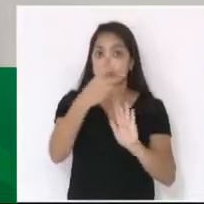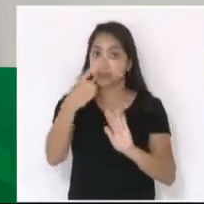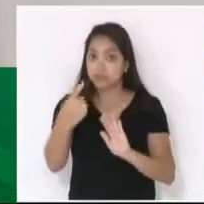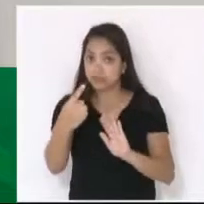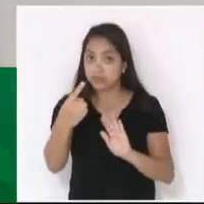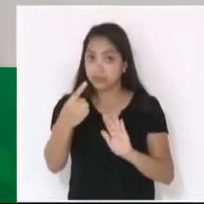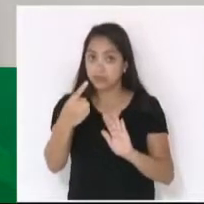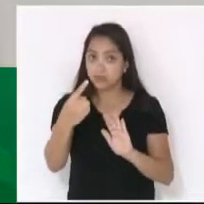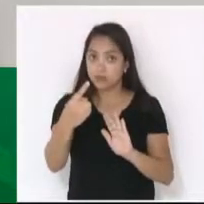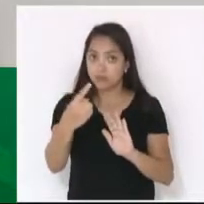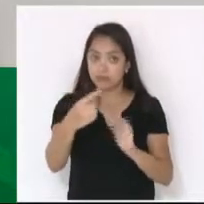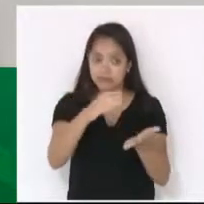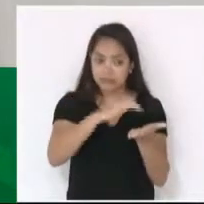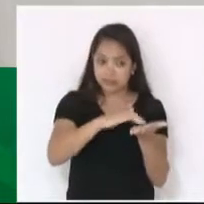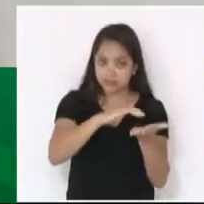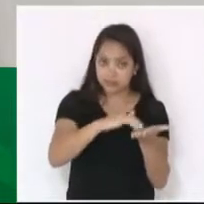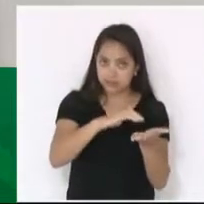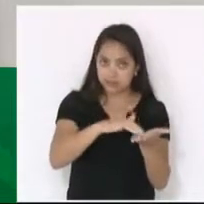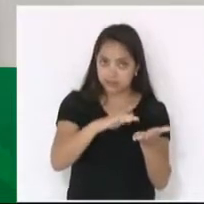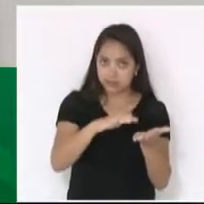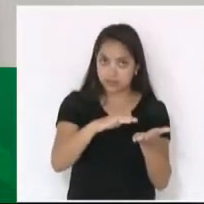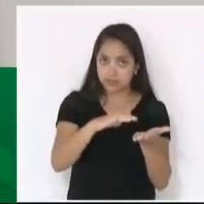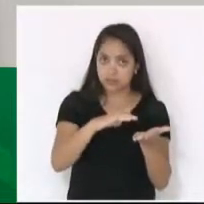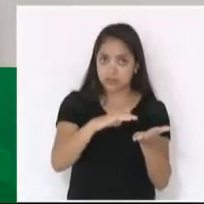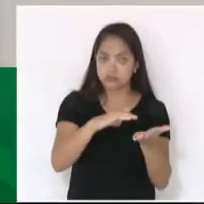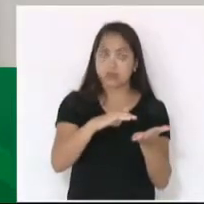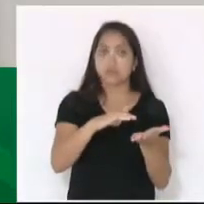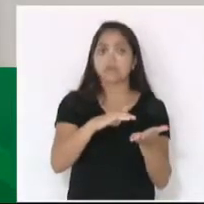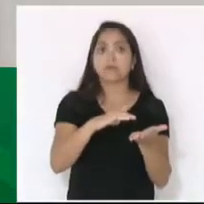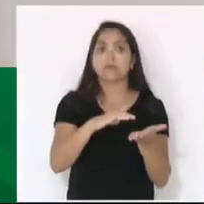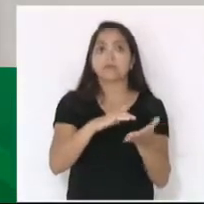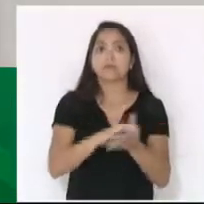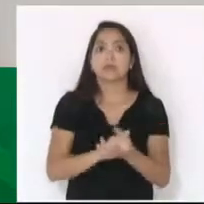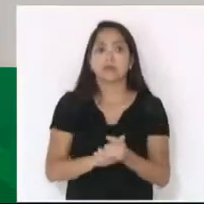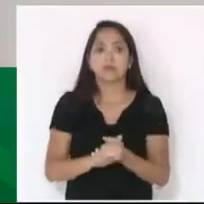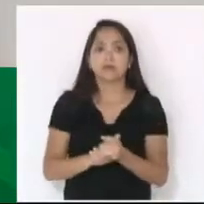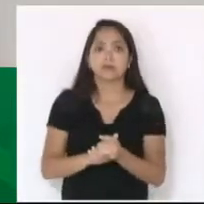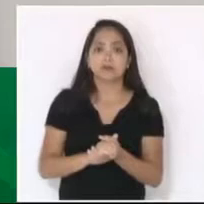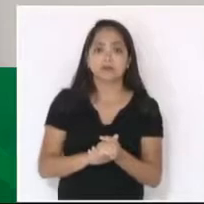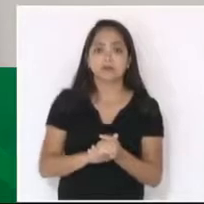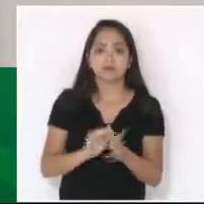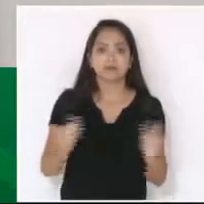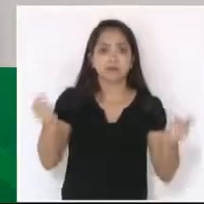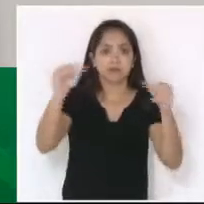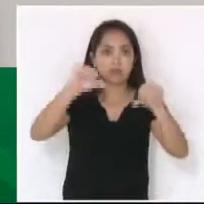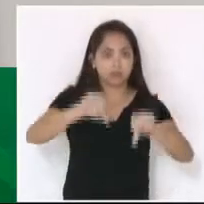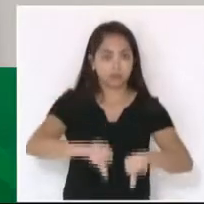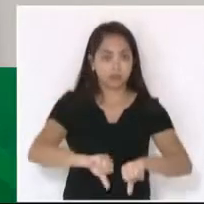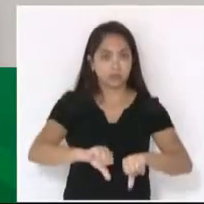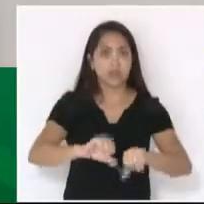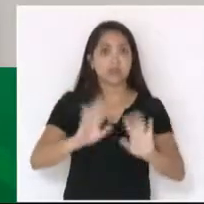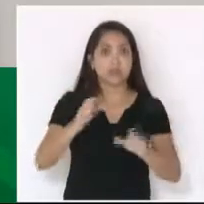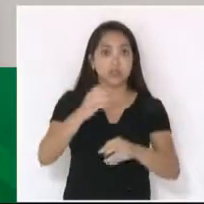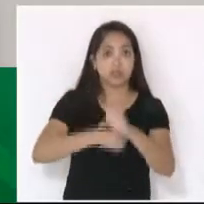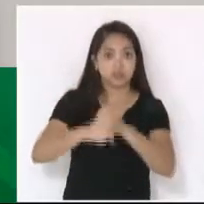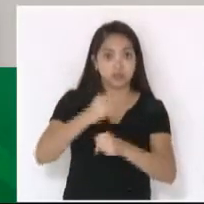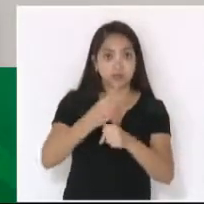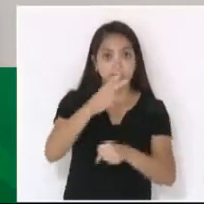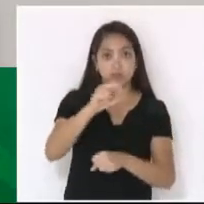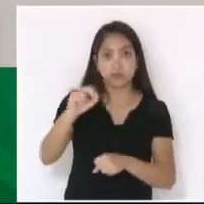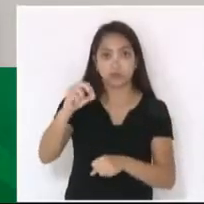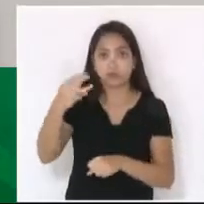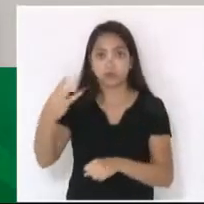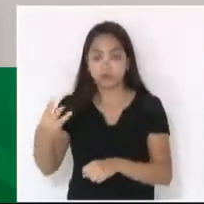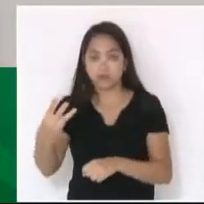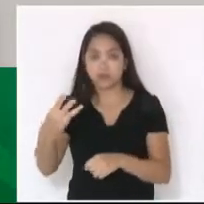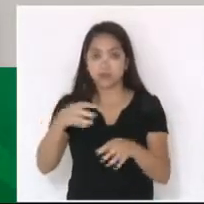delas é teve um impulso belecimento no ano 2003 quando a